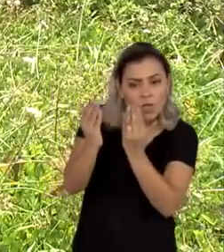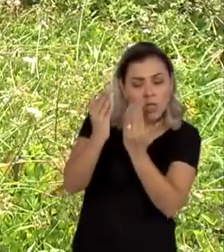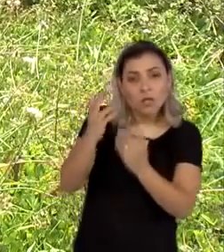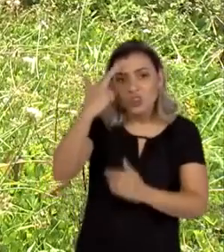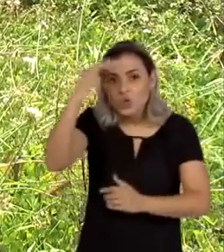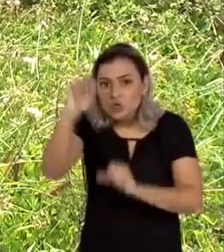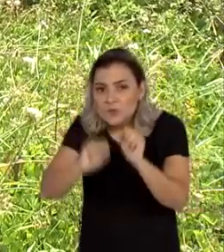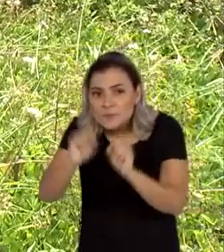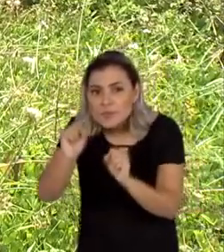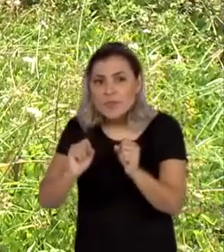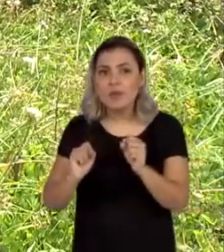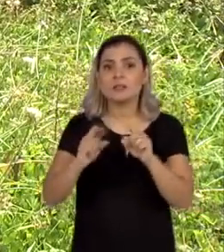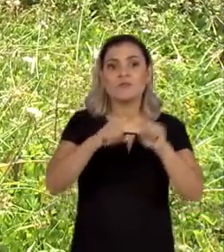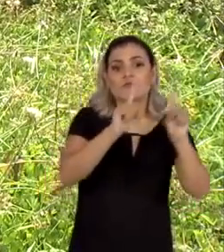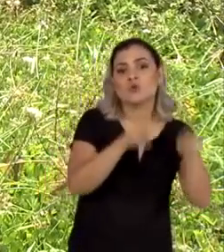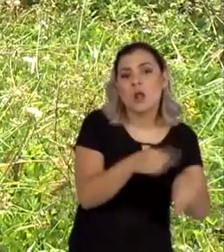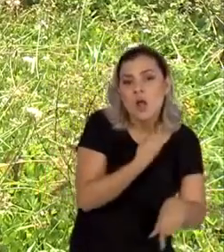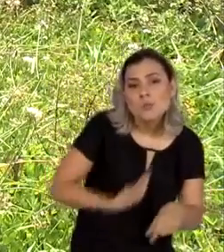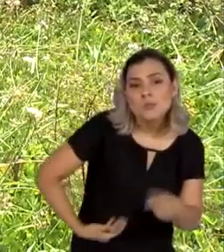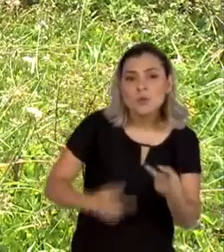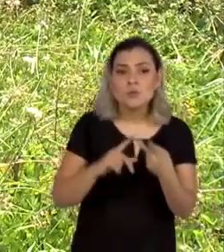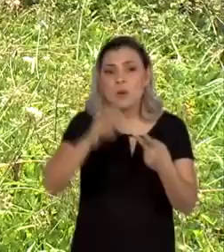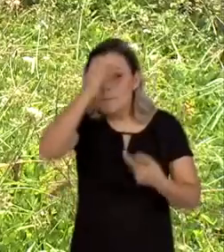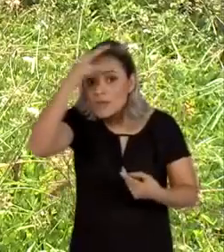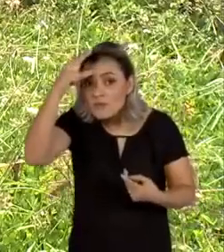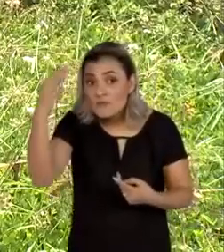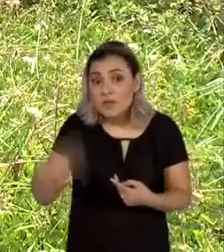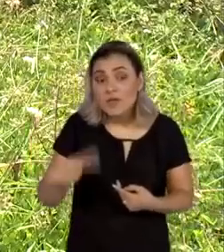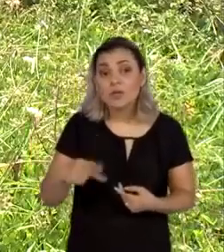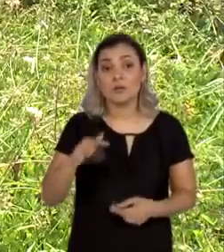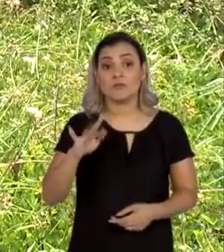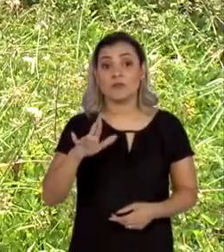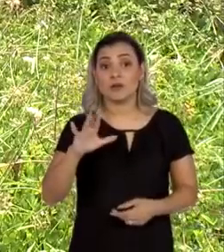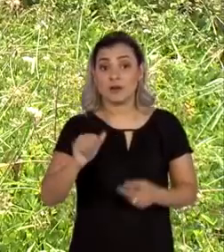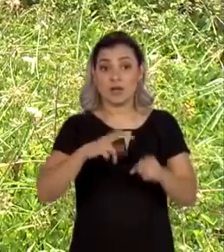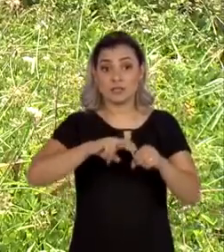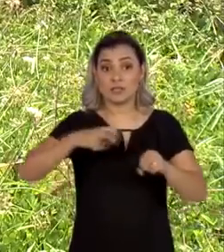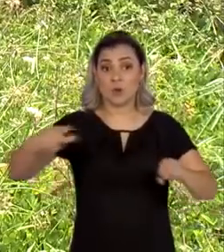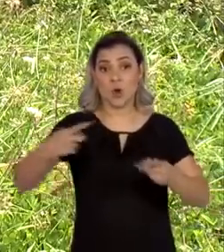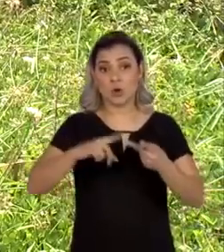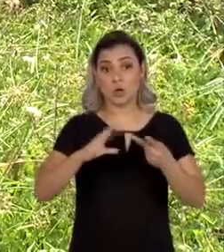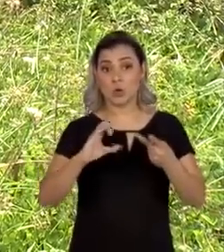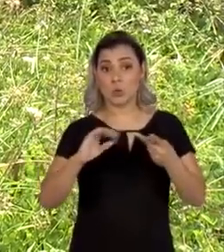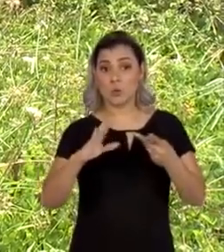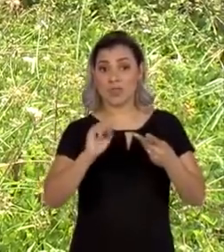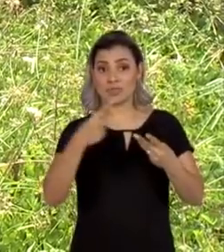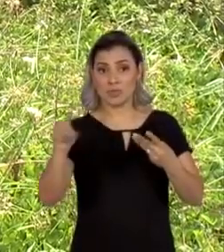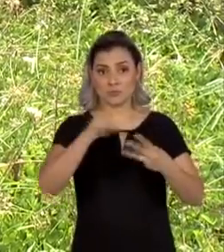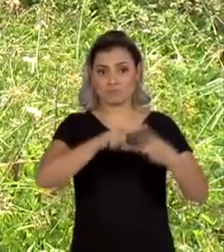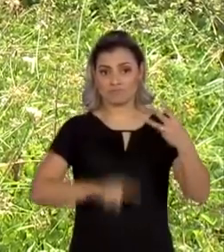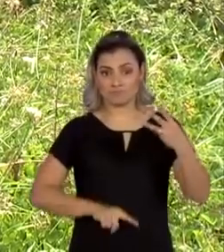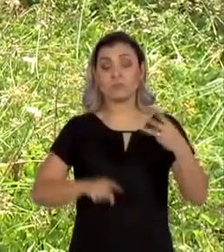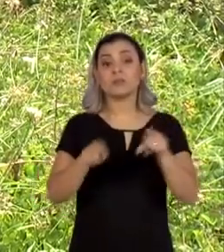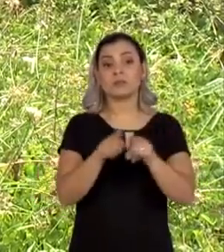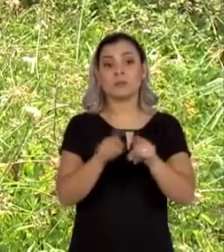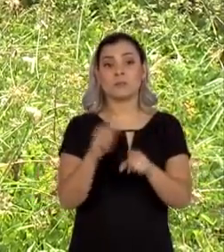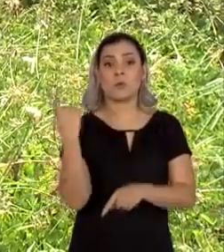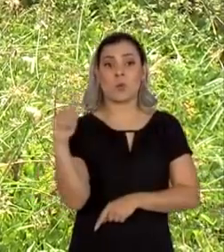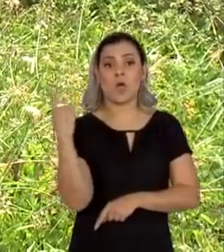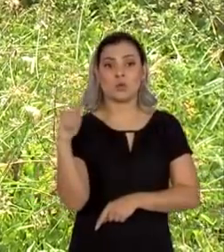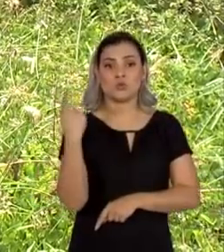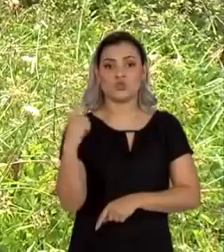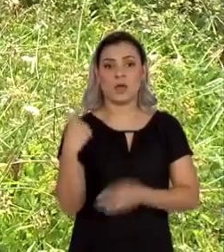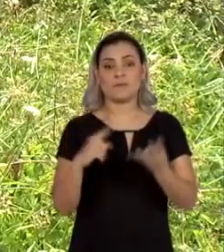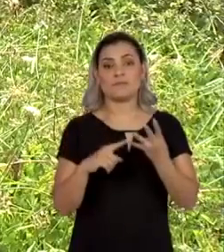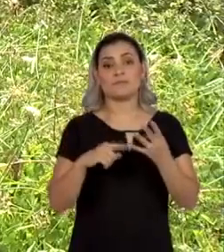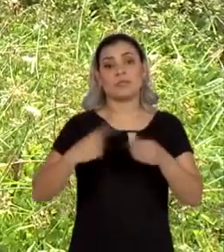empresários, lobistas, servidores e ex-prefeitos dos municípios paulistas de Franca, São Roque e Cubatão, uma vereadora e a Câmara de Guarujá e gabinetes